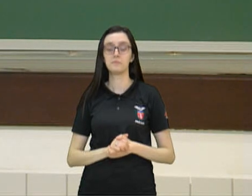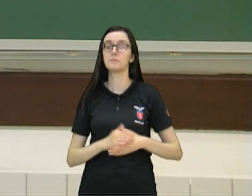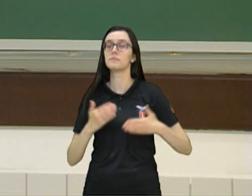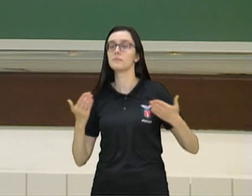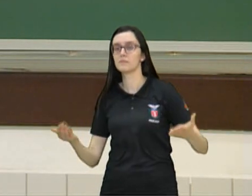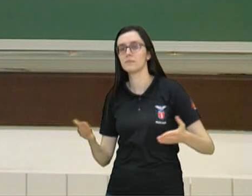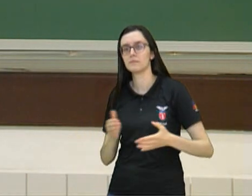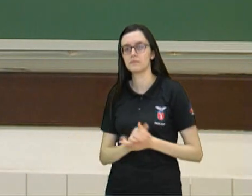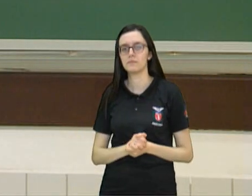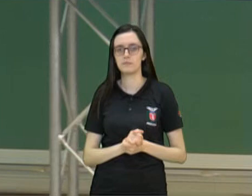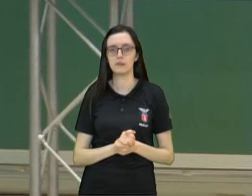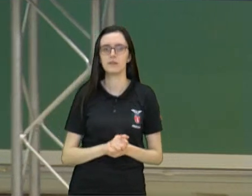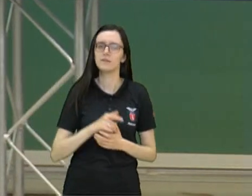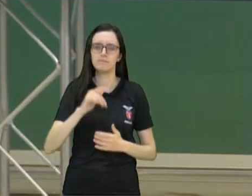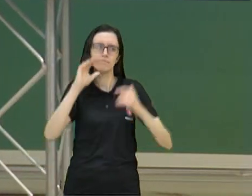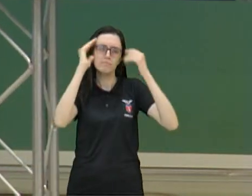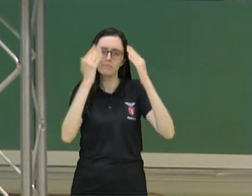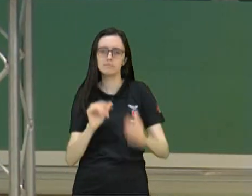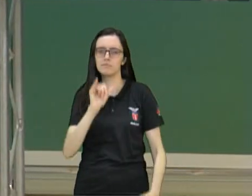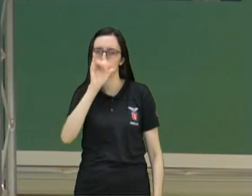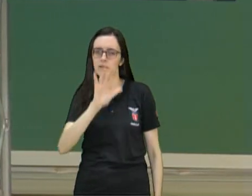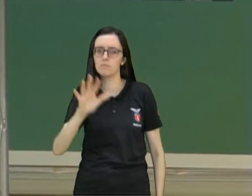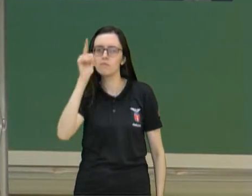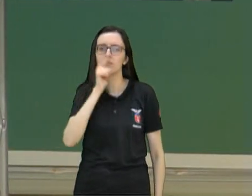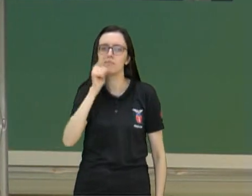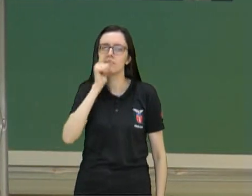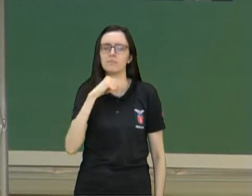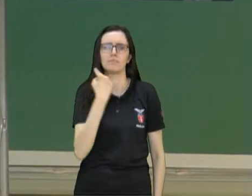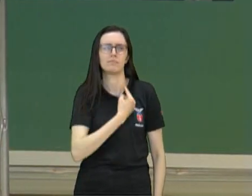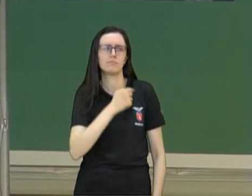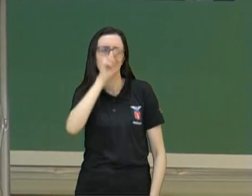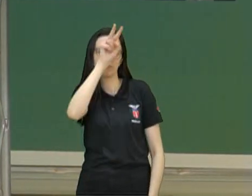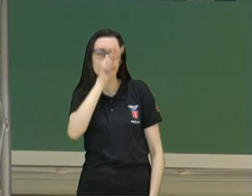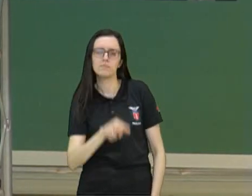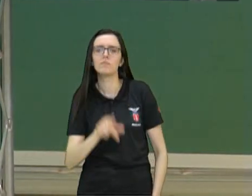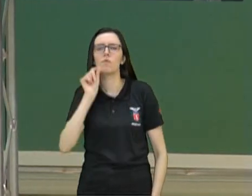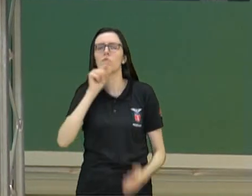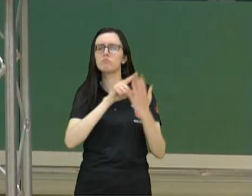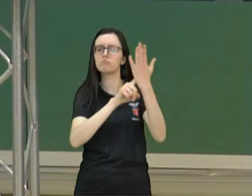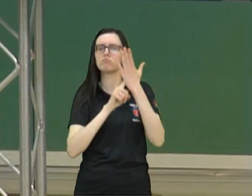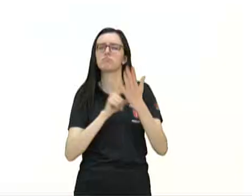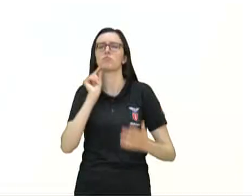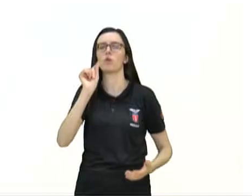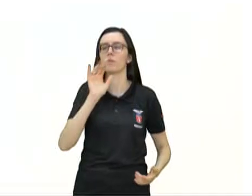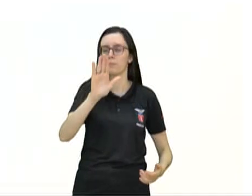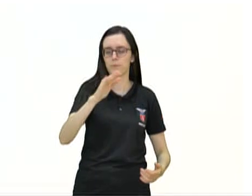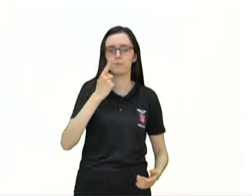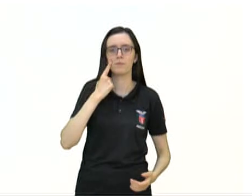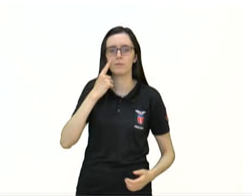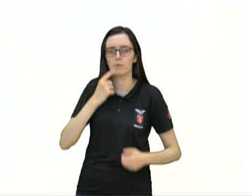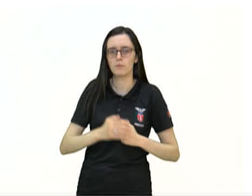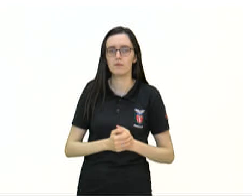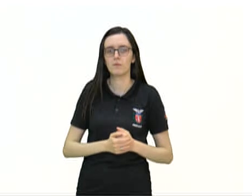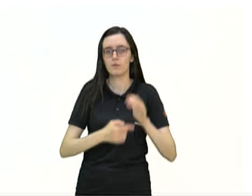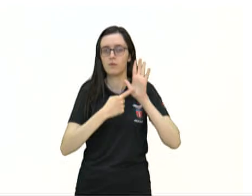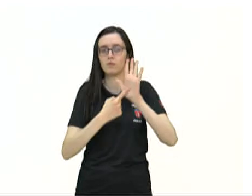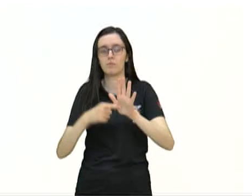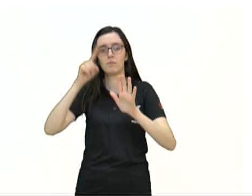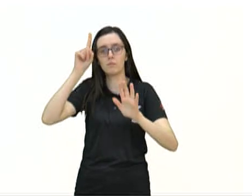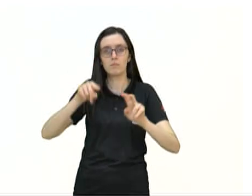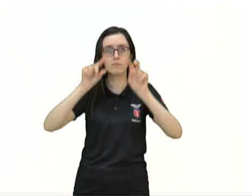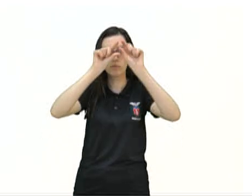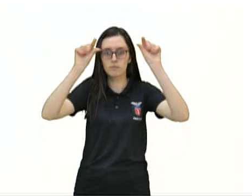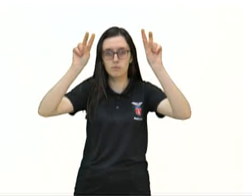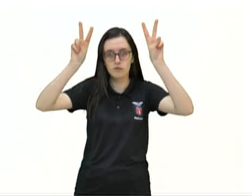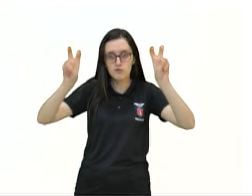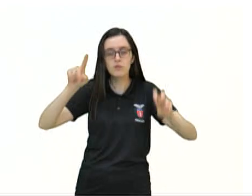Então, analisaram esta imagem desse folheto? Vamos dar uma olhadinha o que ele nos apresenta? Olha só, apresenta um título, nesse